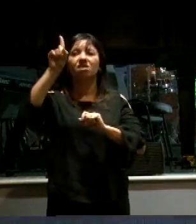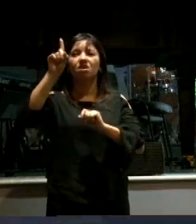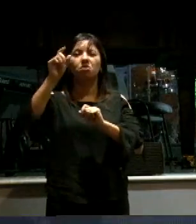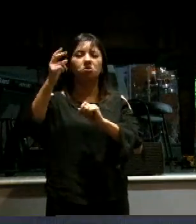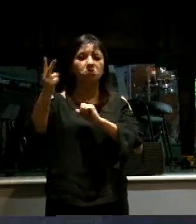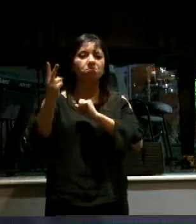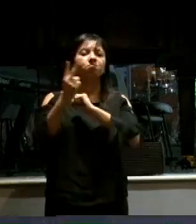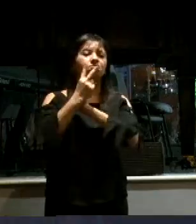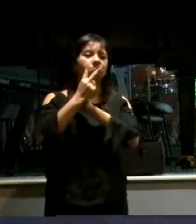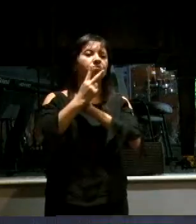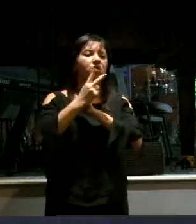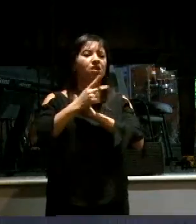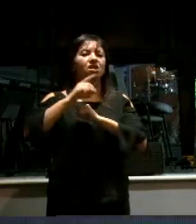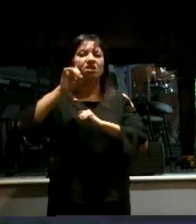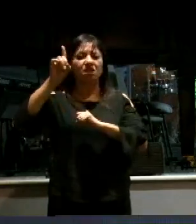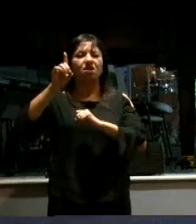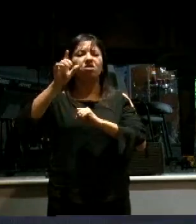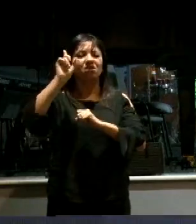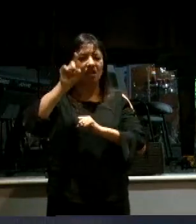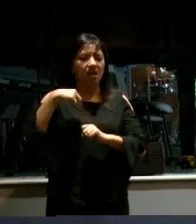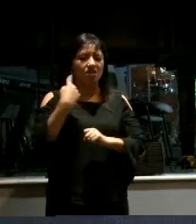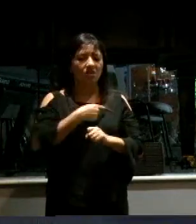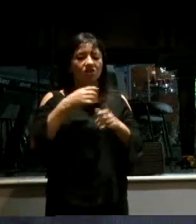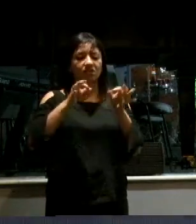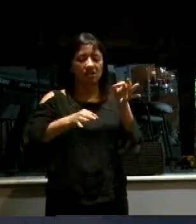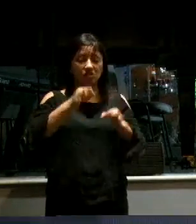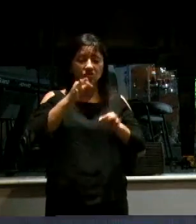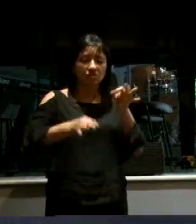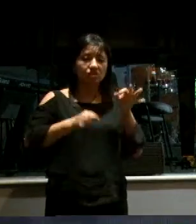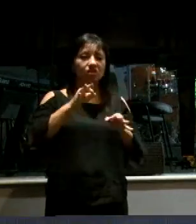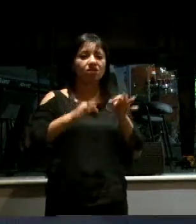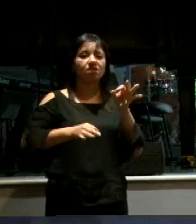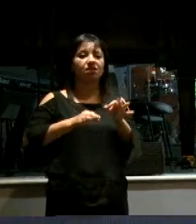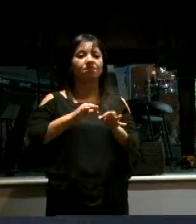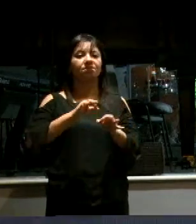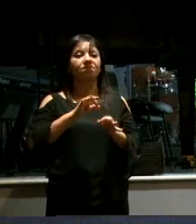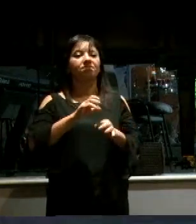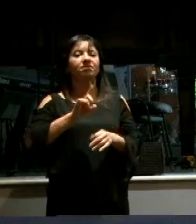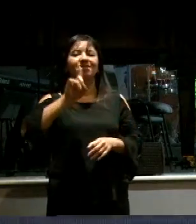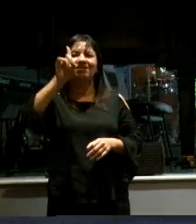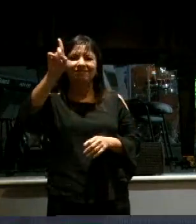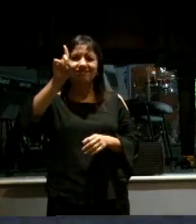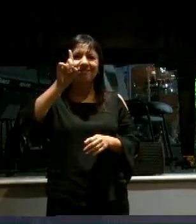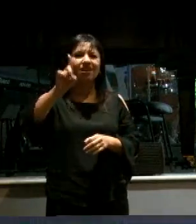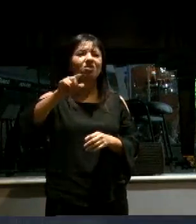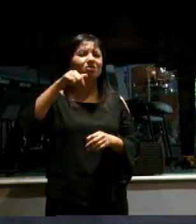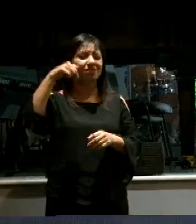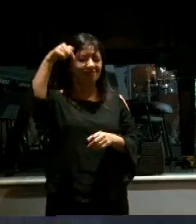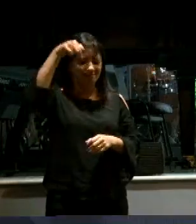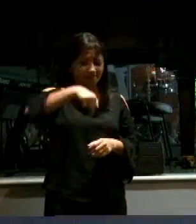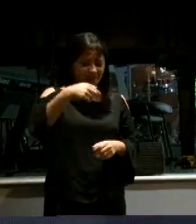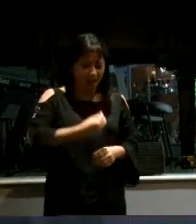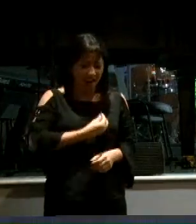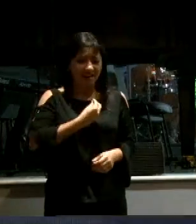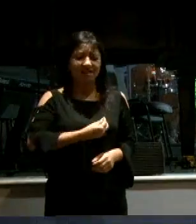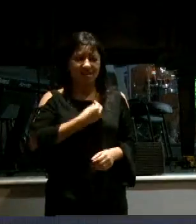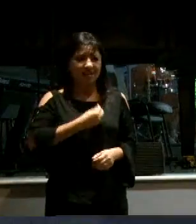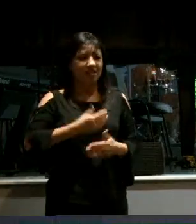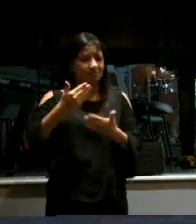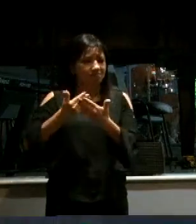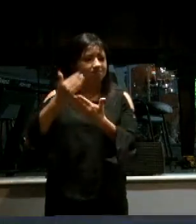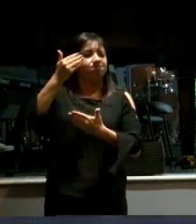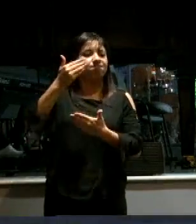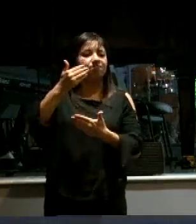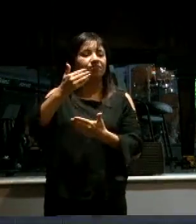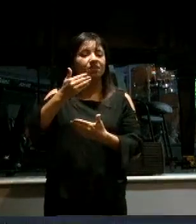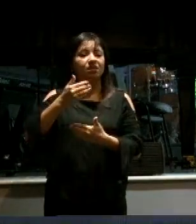justiça. Diga: Jeová Shammah, Deus está aqui. Jeová Shalom, o Senhor é nossa